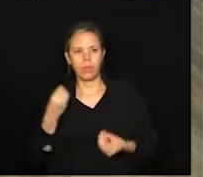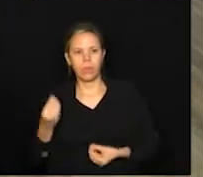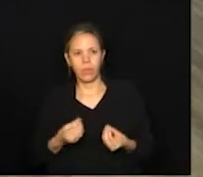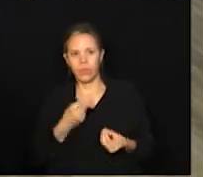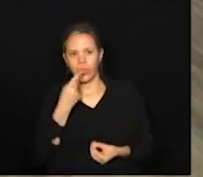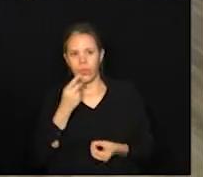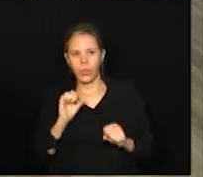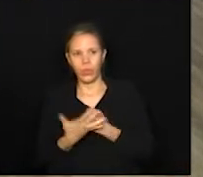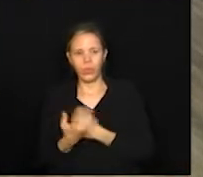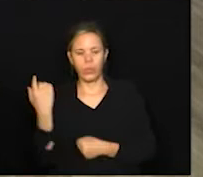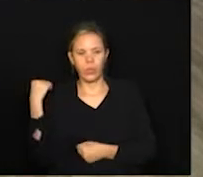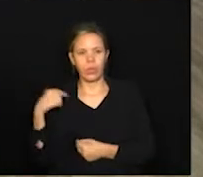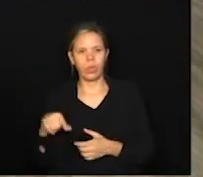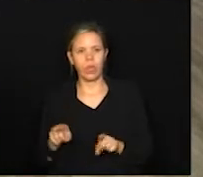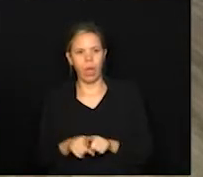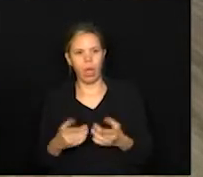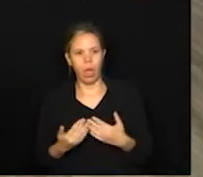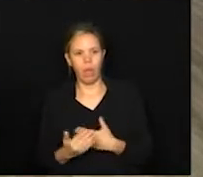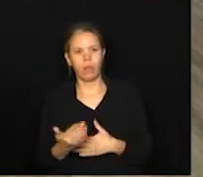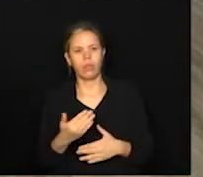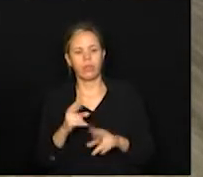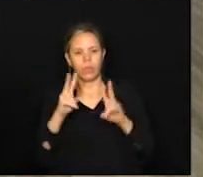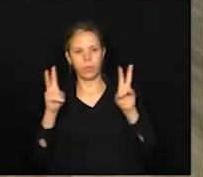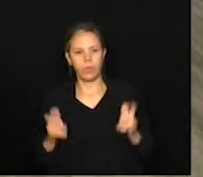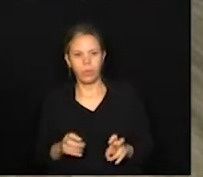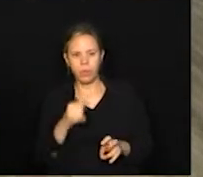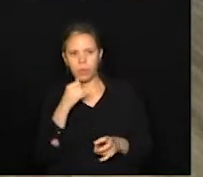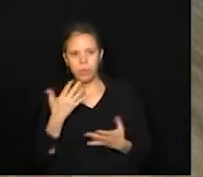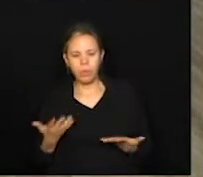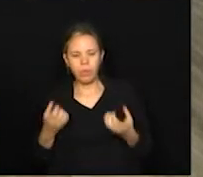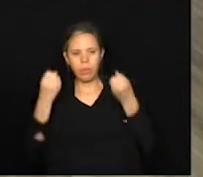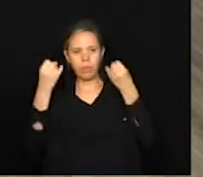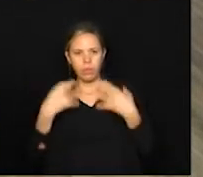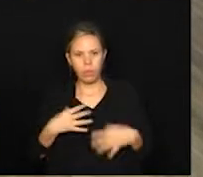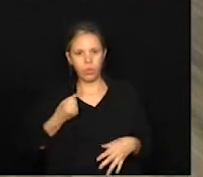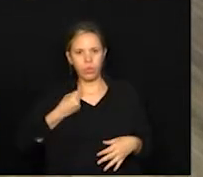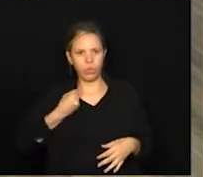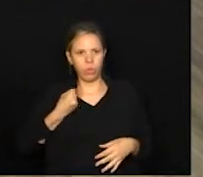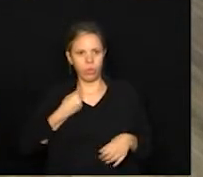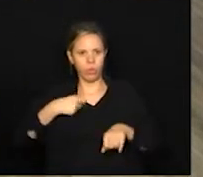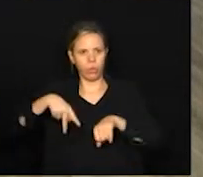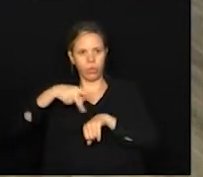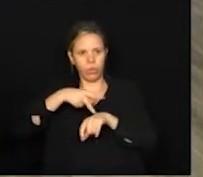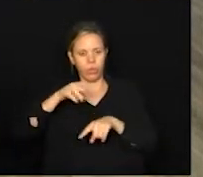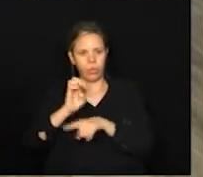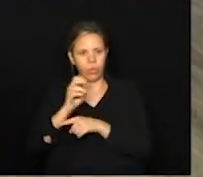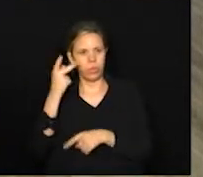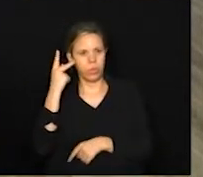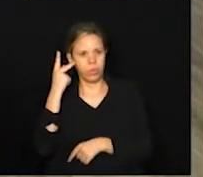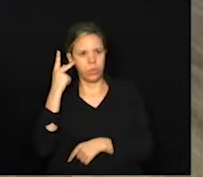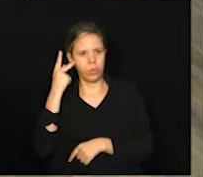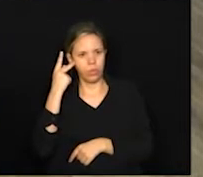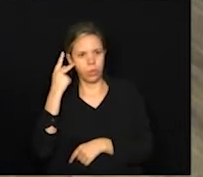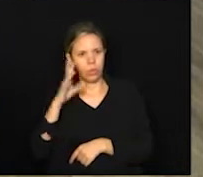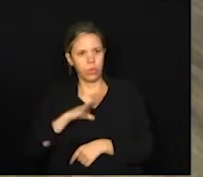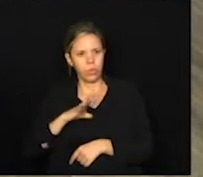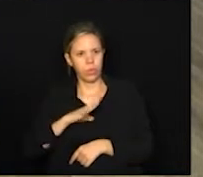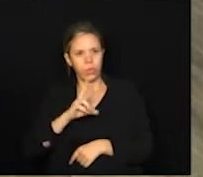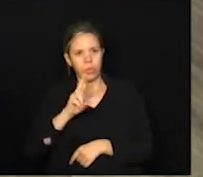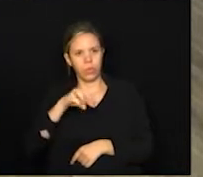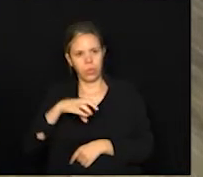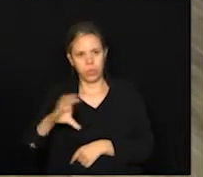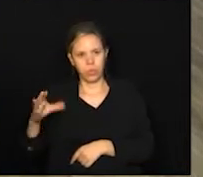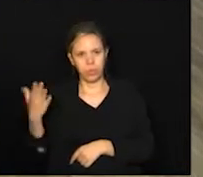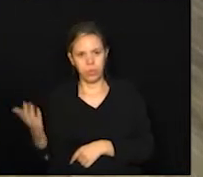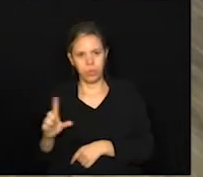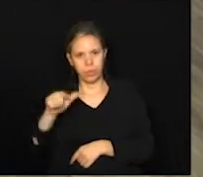falando de Covid-19, a gente já entra neste assunto, abordando os números no nosso país, estado de São Paulo, região